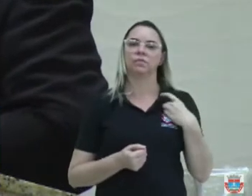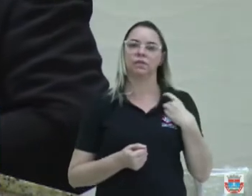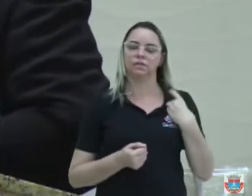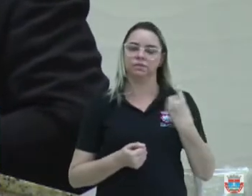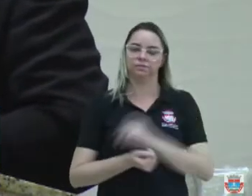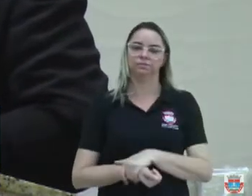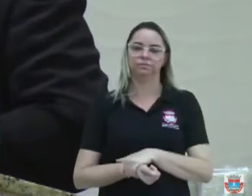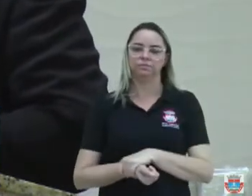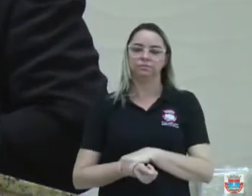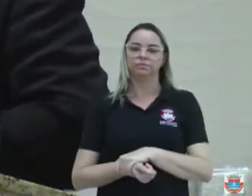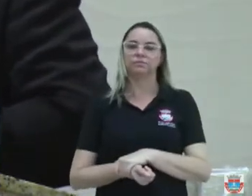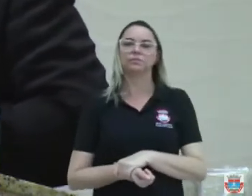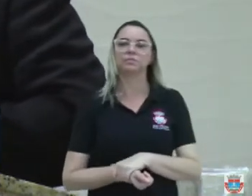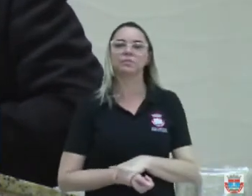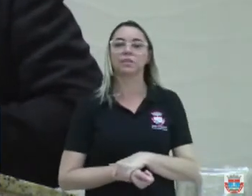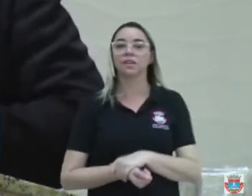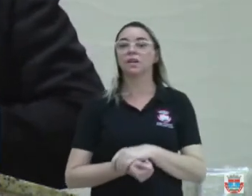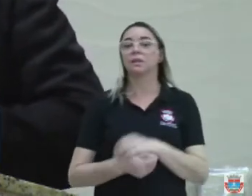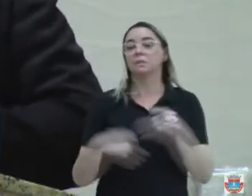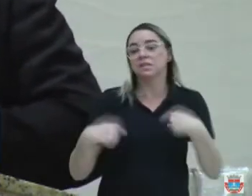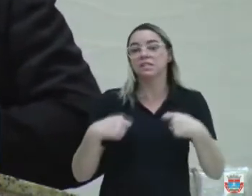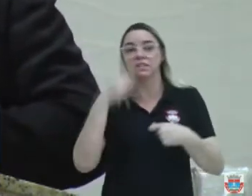valor e sai do papel.